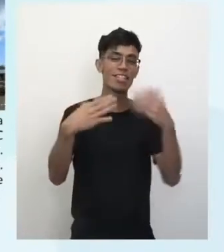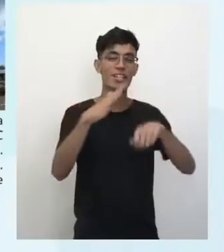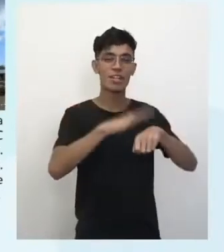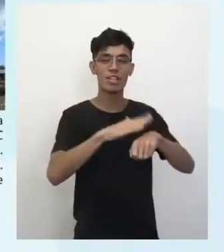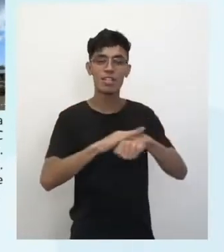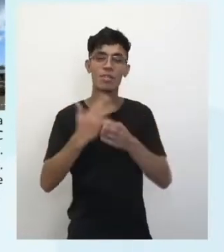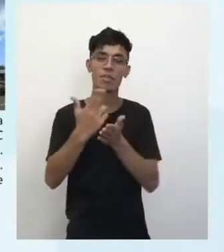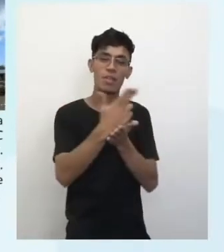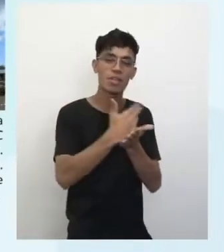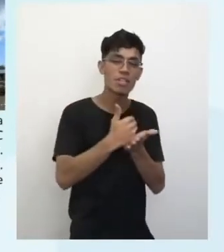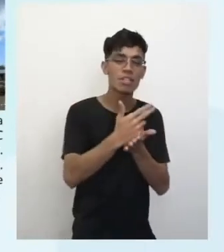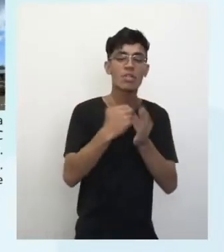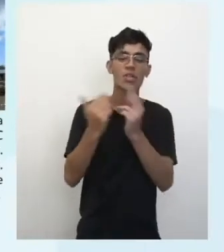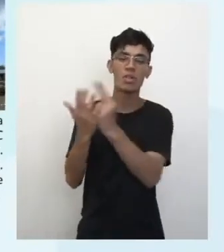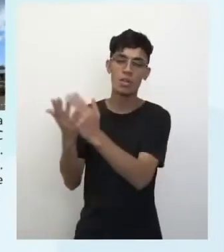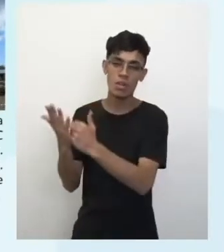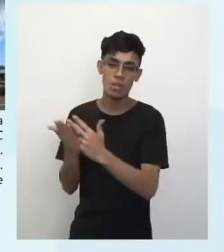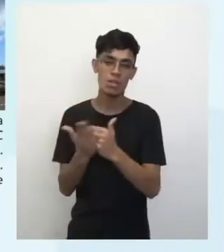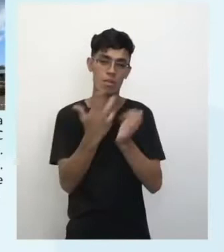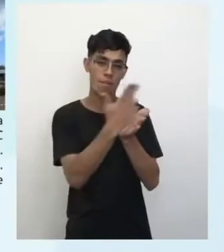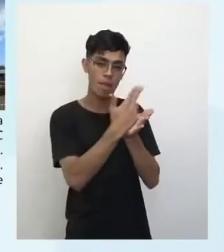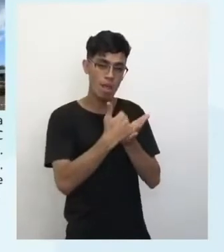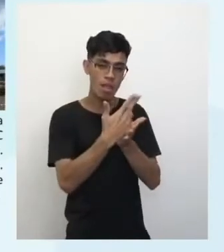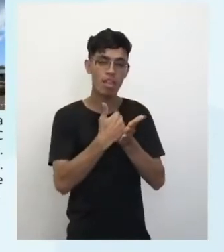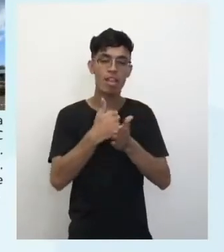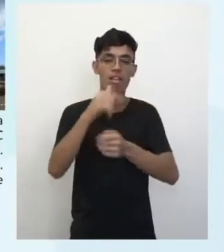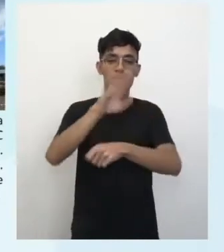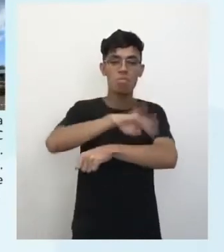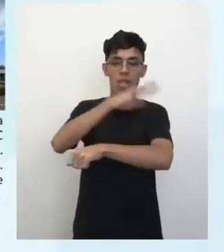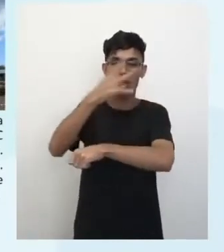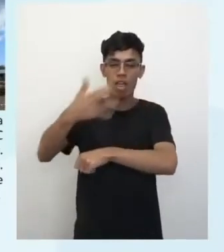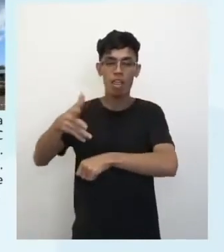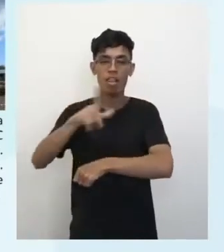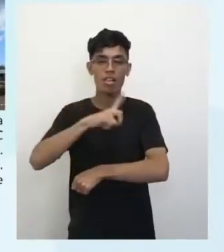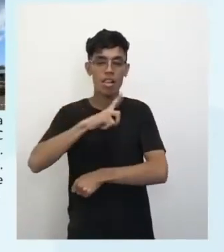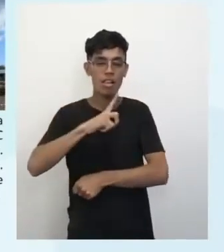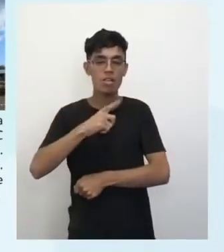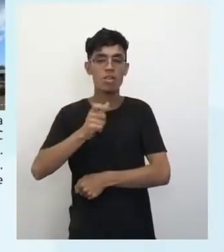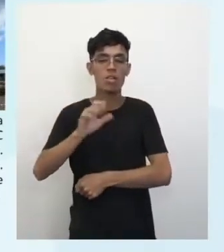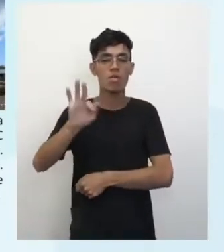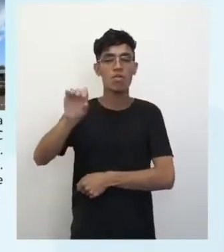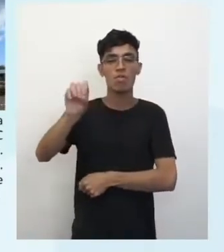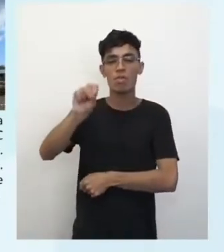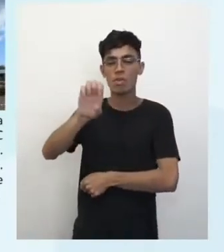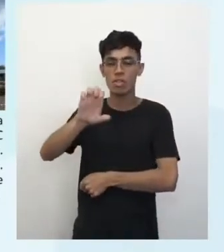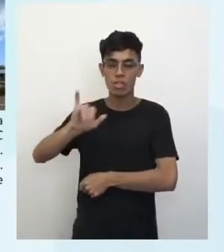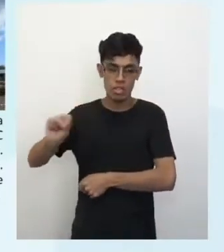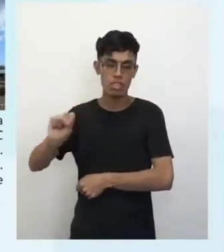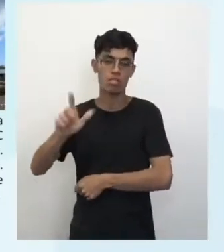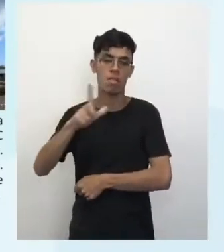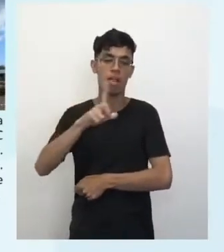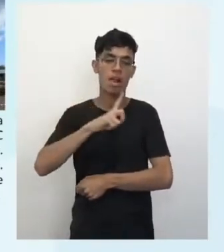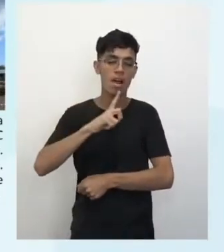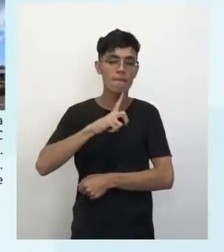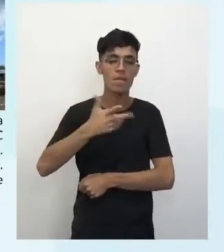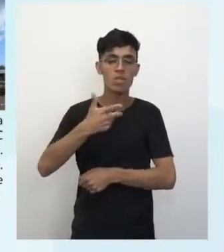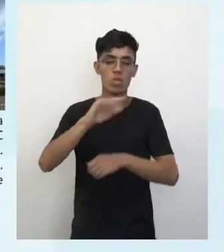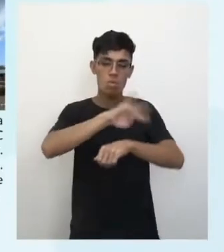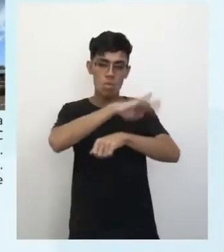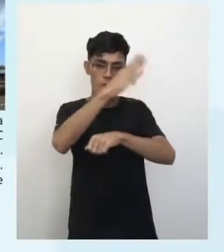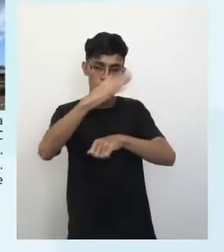desenhando inclusive formações rochosas, encontrou muitos fósseis, desenhou fósseis. E aí ele percebeu